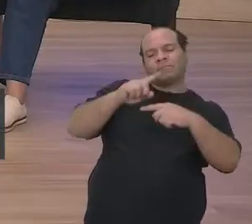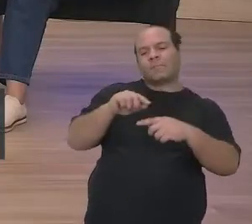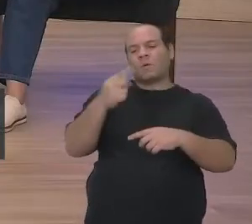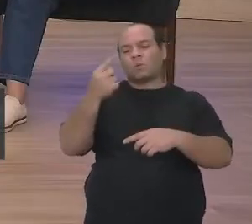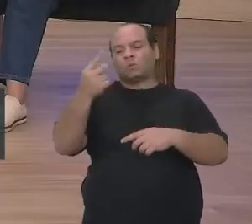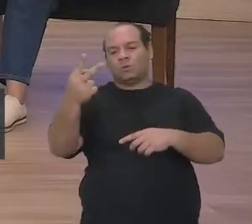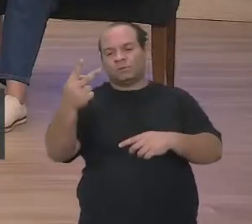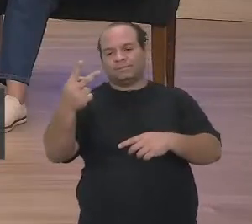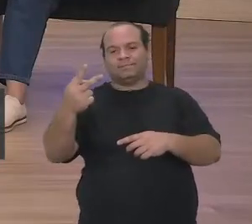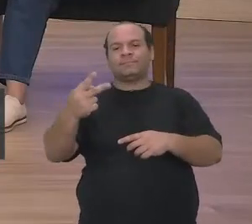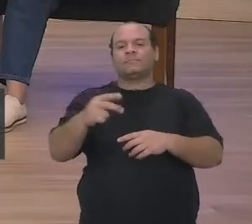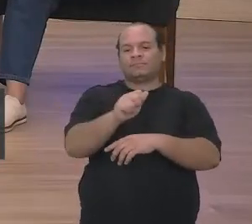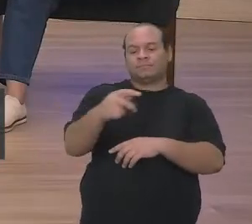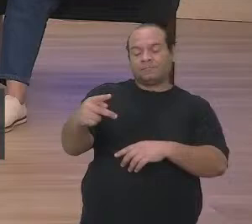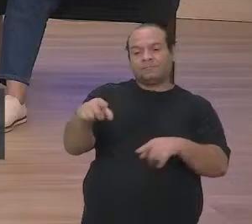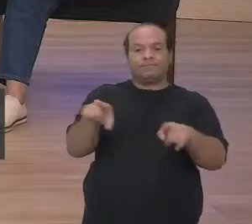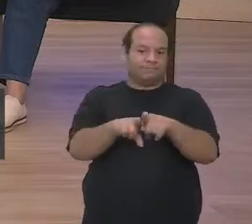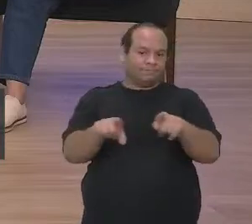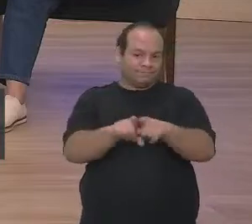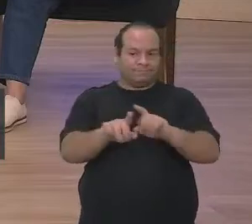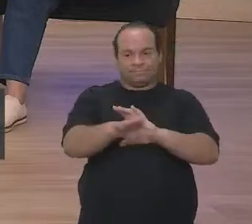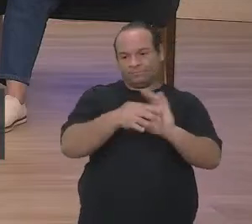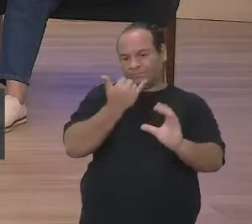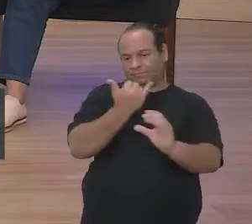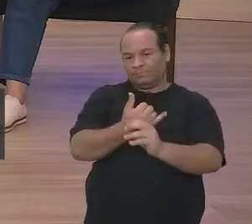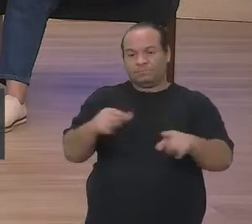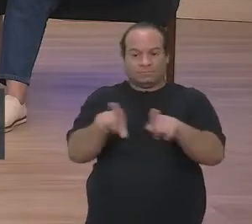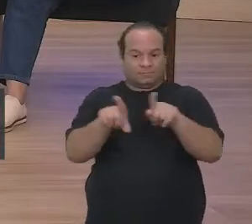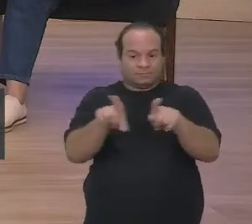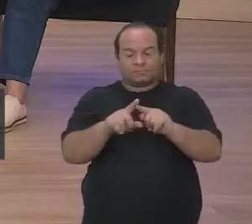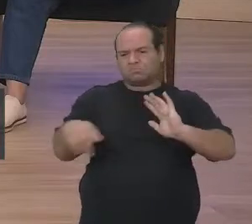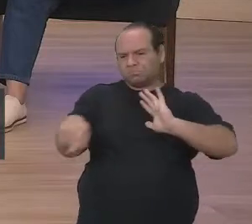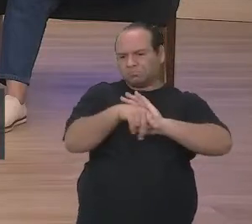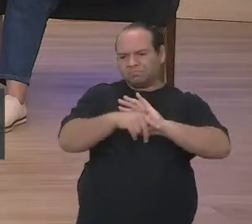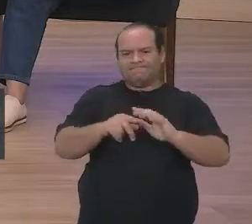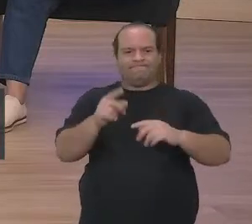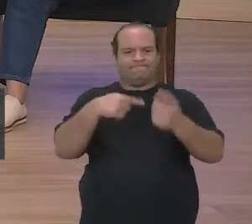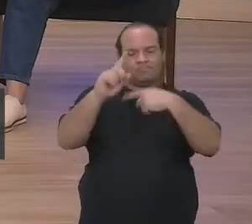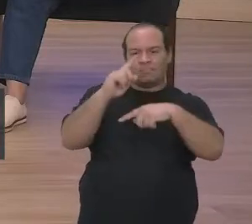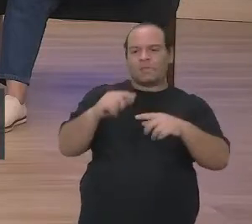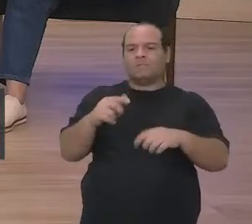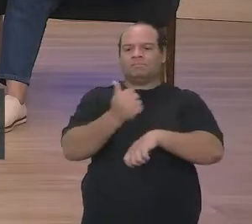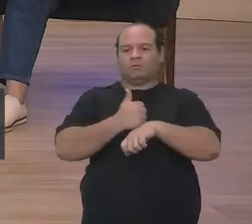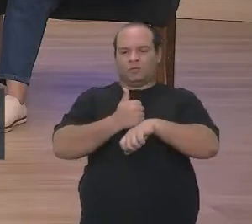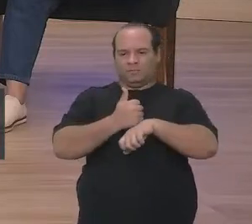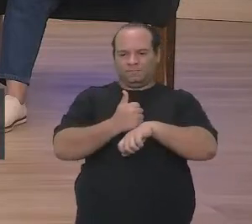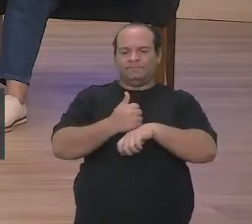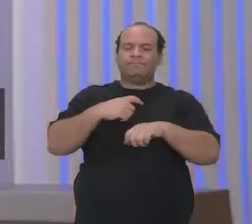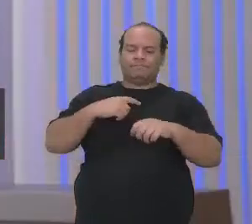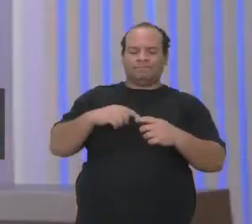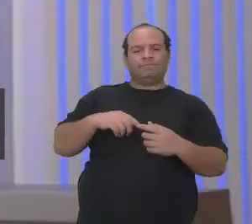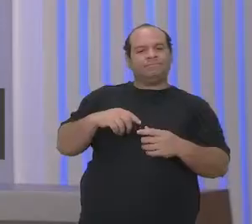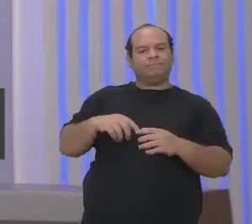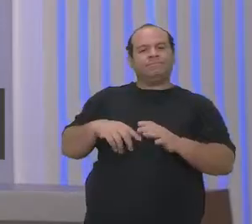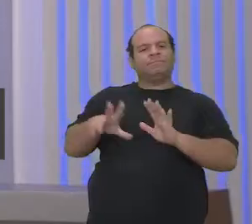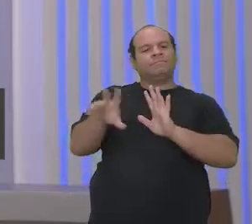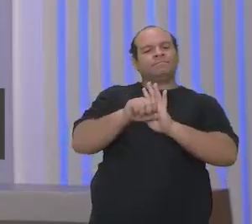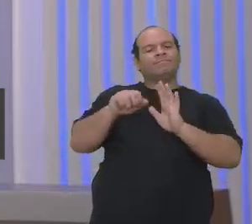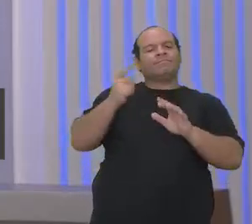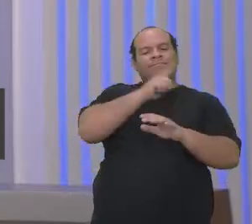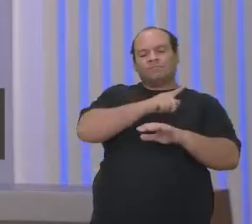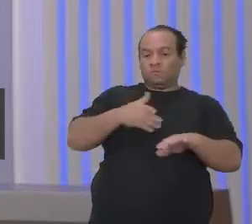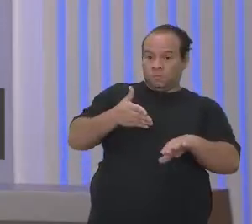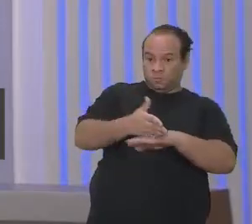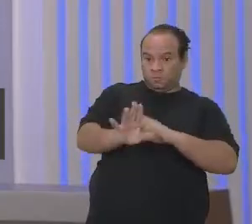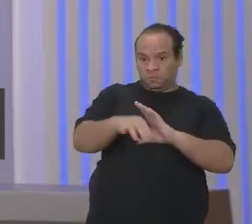2 no aplicativo e no YouTube também o de desenvolvimento profissional, tá certo? Então, tem 2 links aí lá